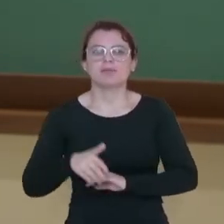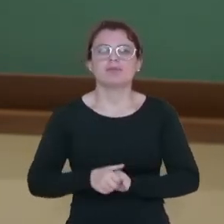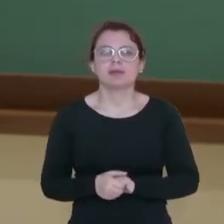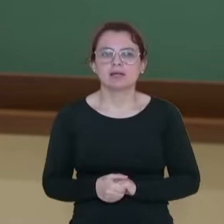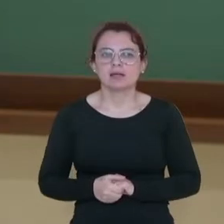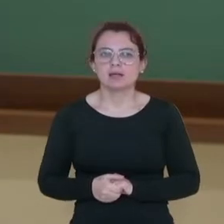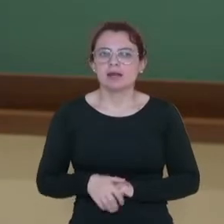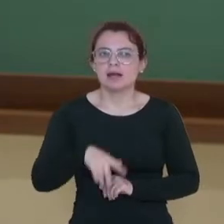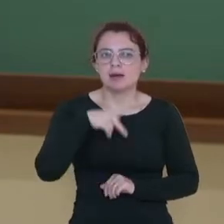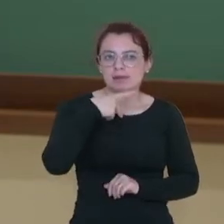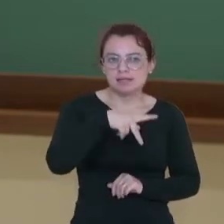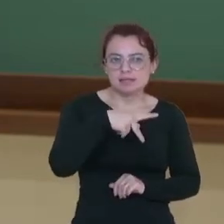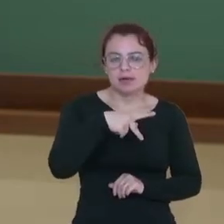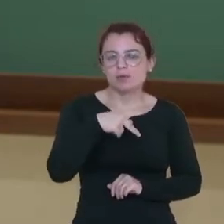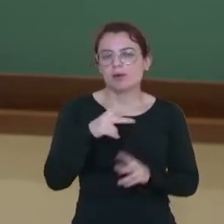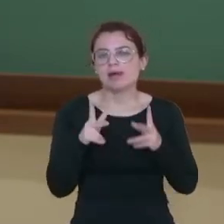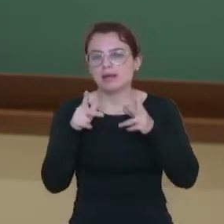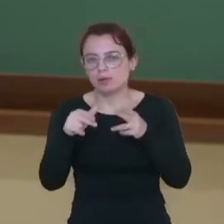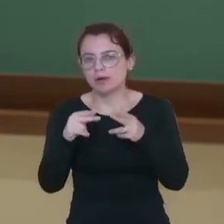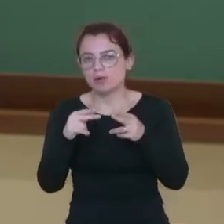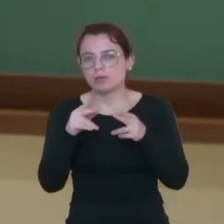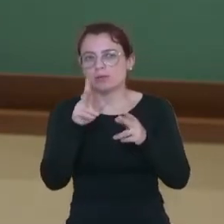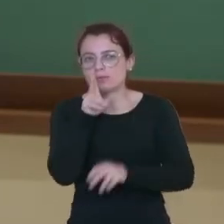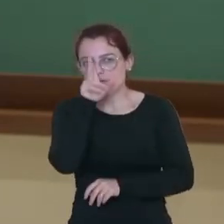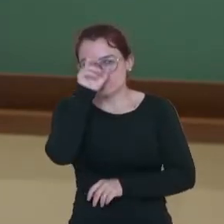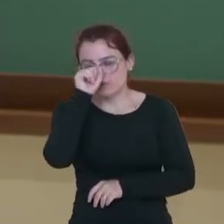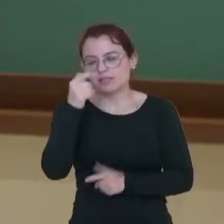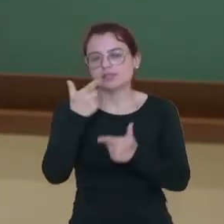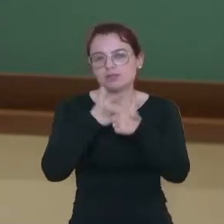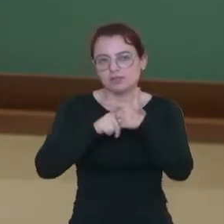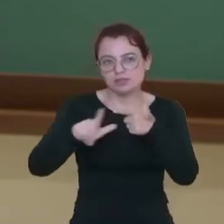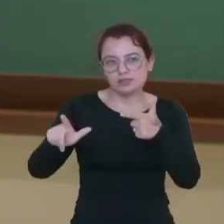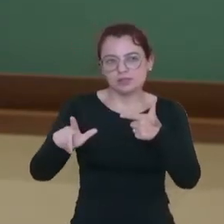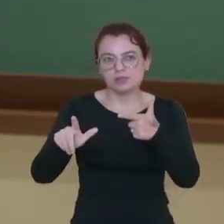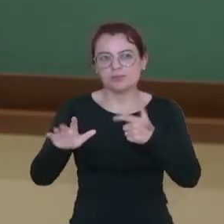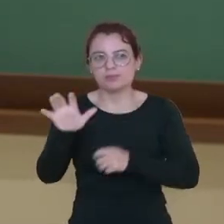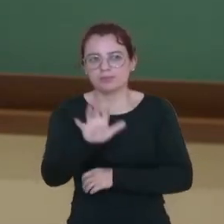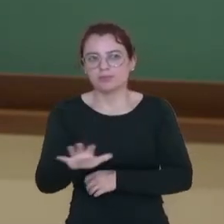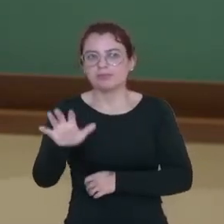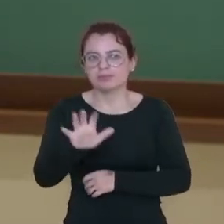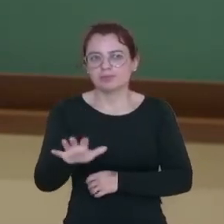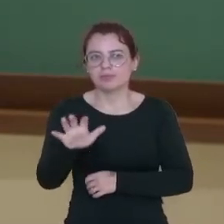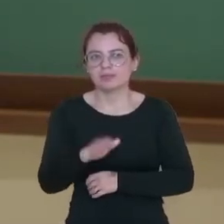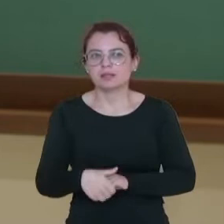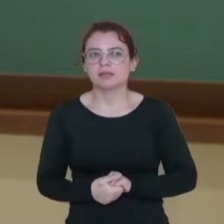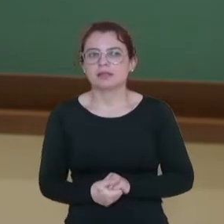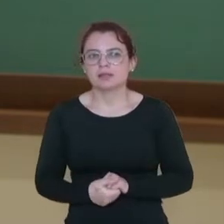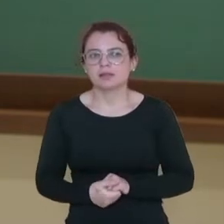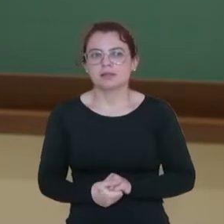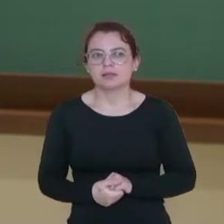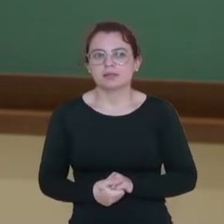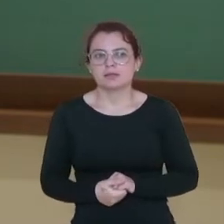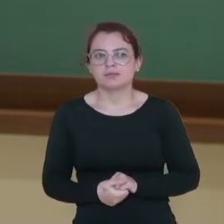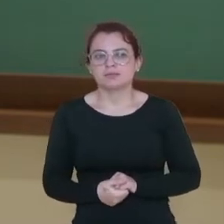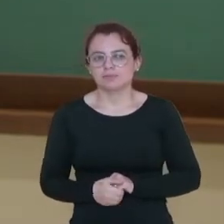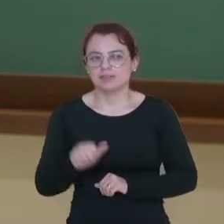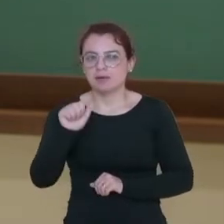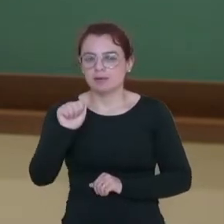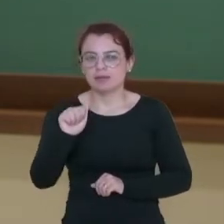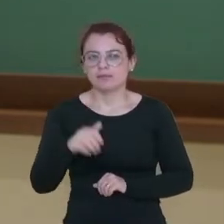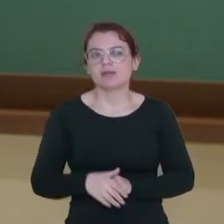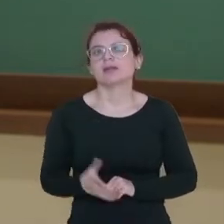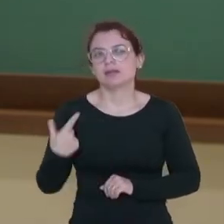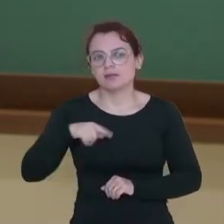pressão simplesmente é uma força aplicada numa área. Toda vez que você tiver uma força aplicada numa área, você tem algo que nós chamamos de